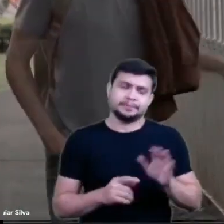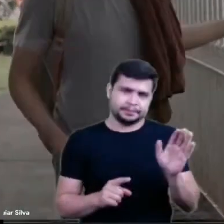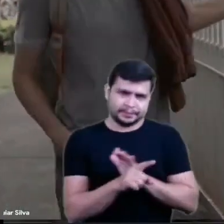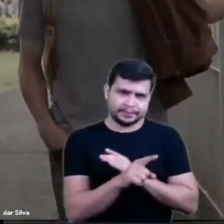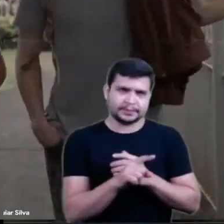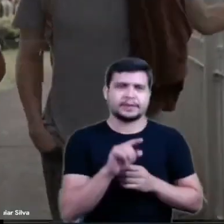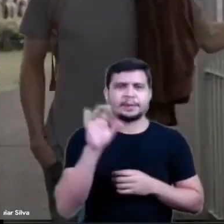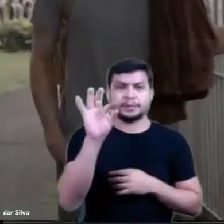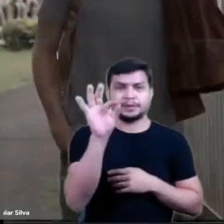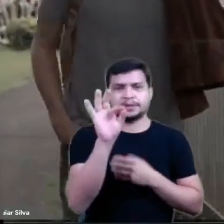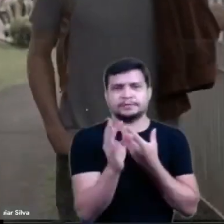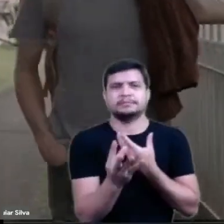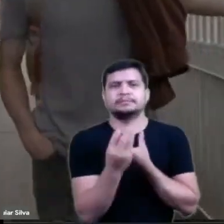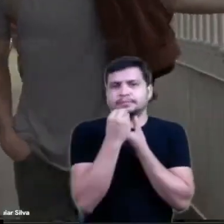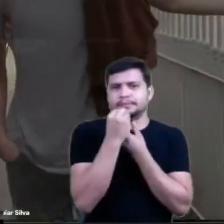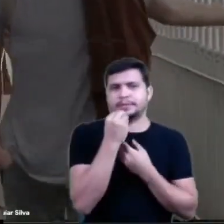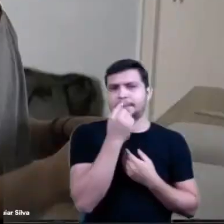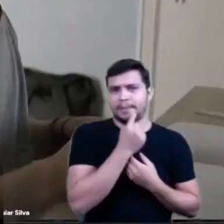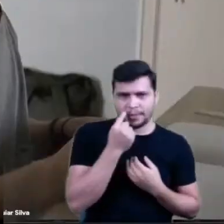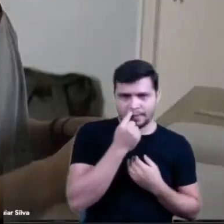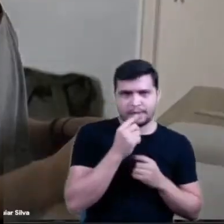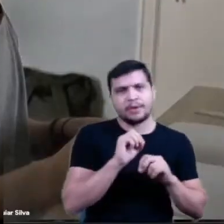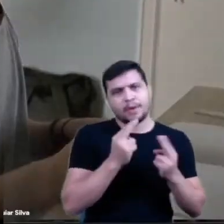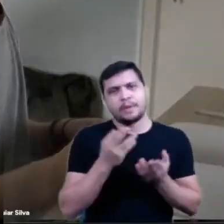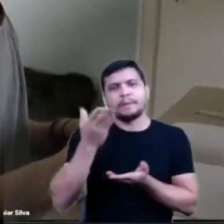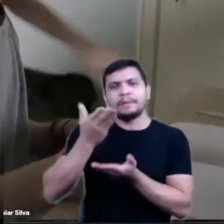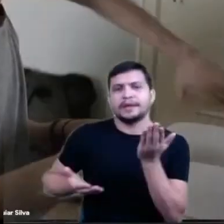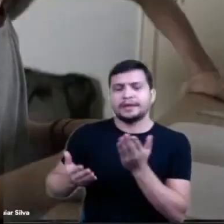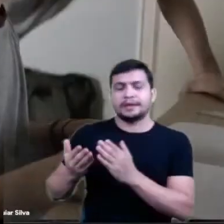boca ou perder toda a sua mesada?